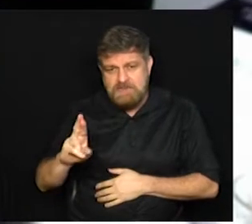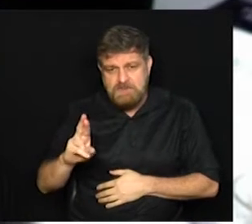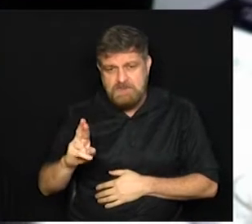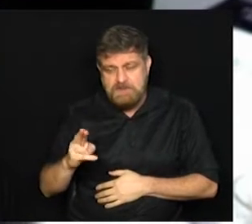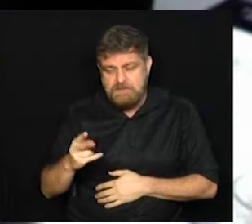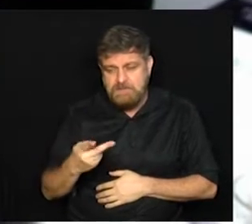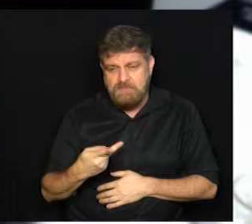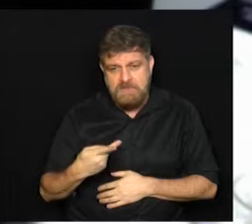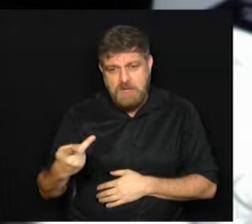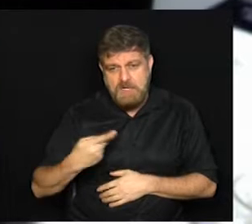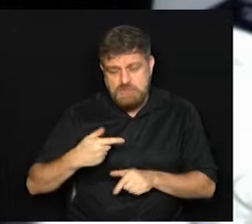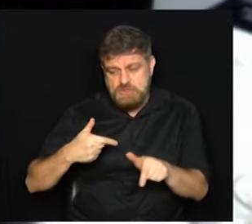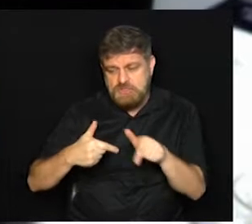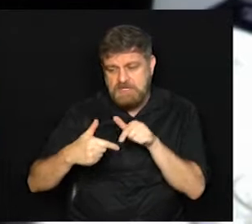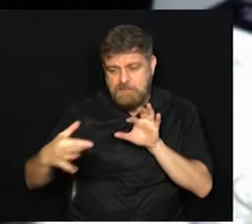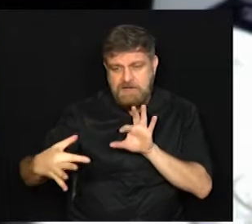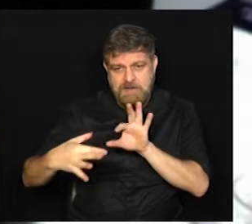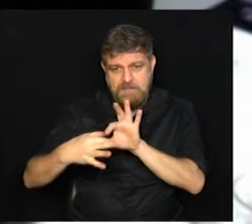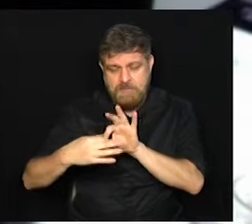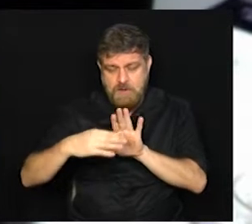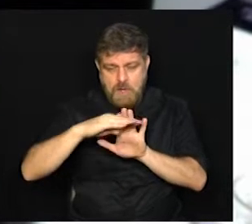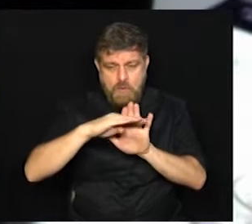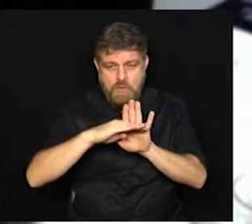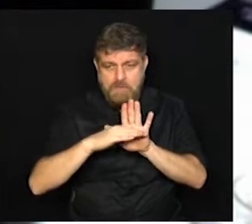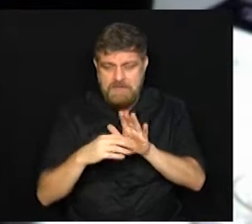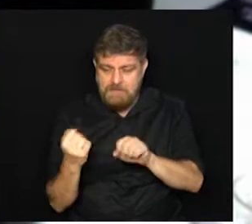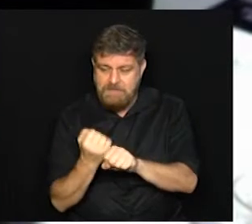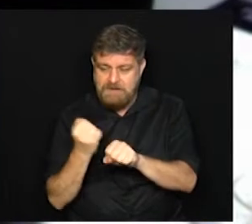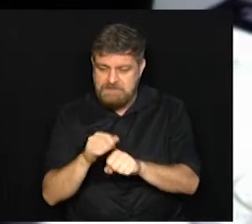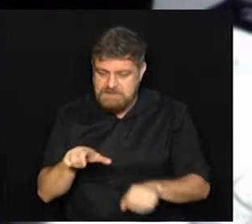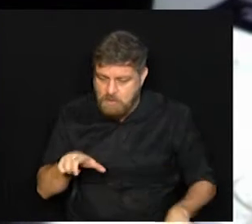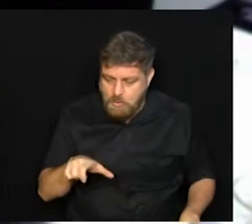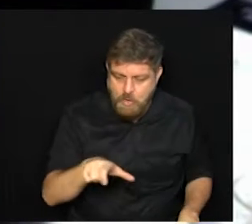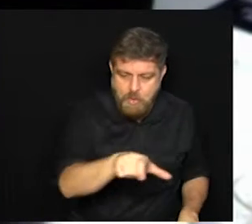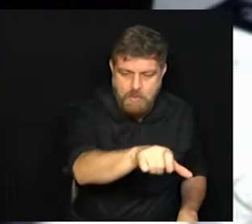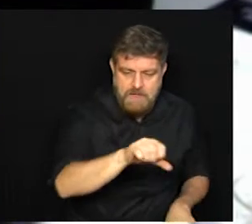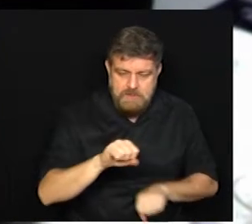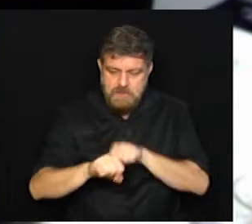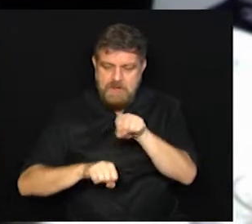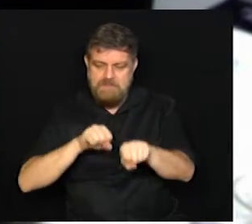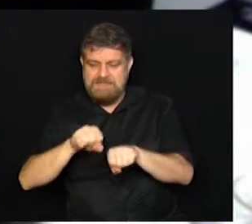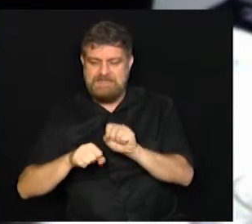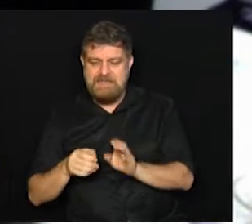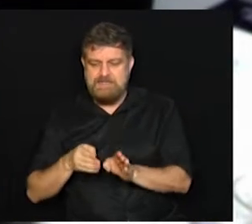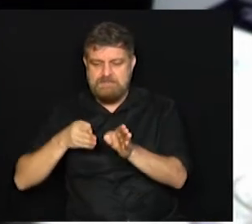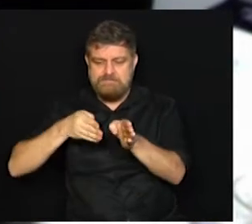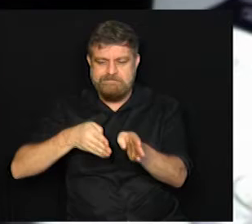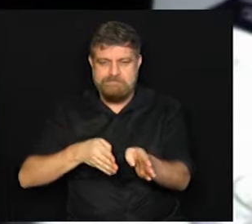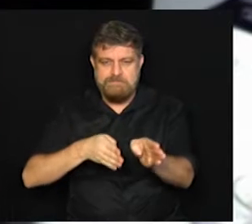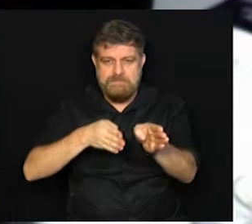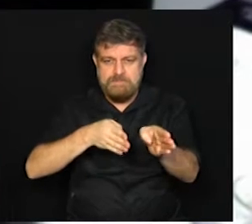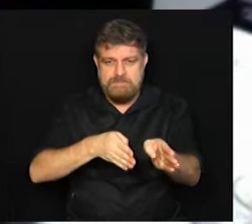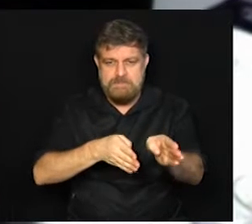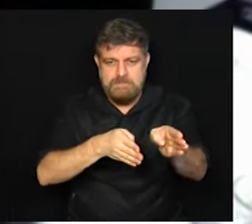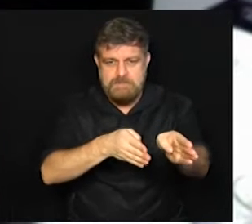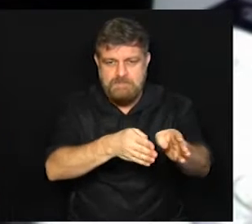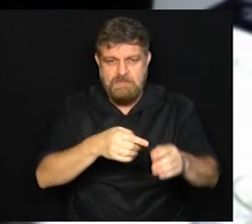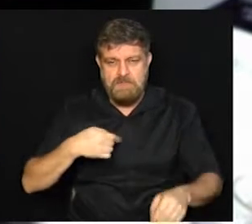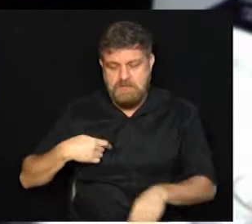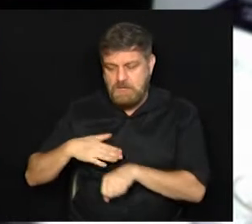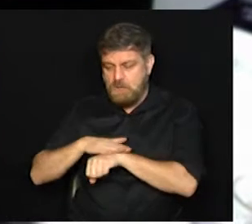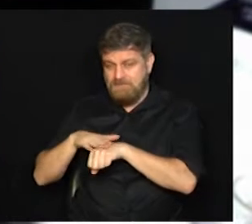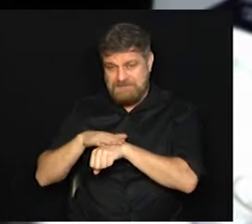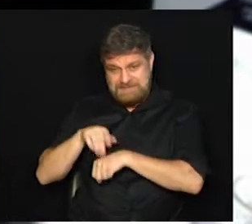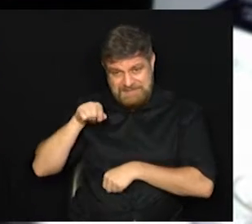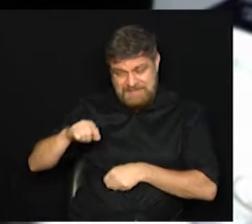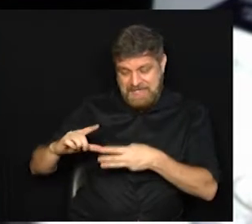conjunto essa questão do plano cicloviário, né? Eu conversei recentemente, como todos sabem, a INDEC